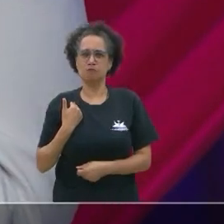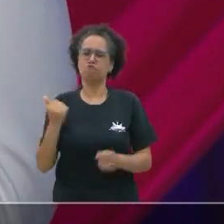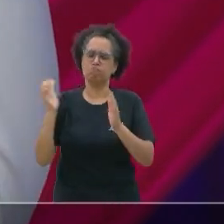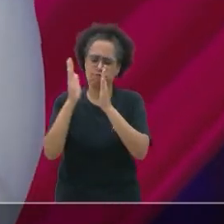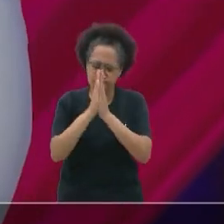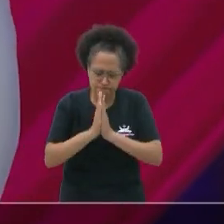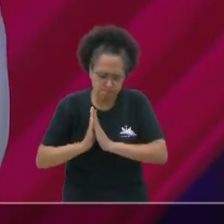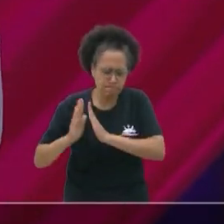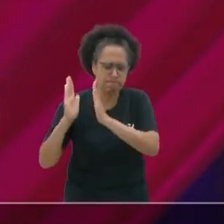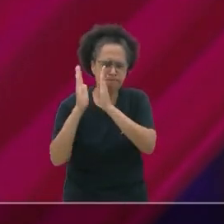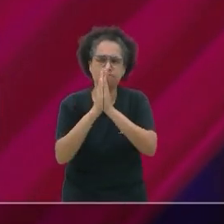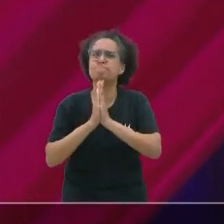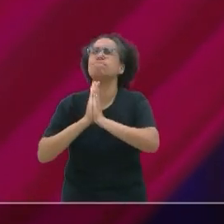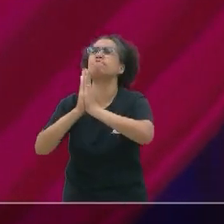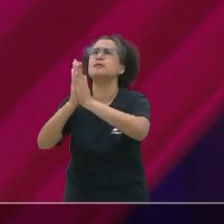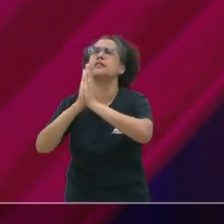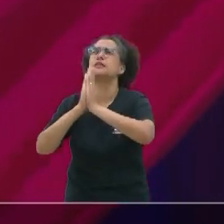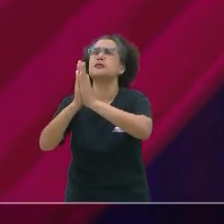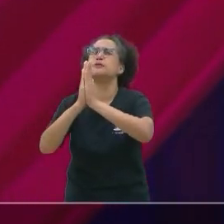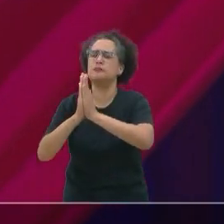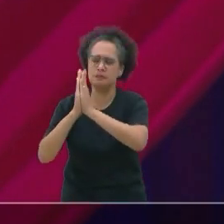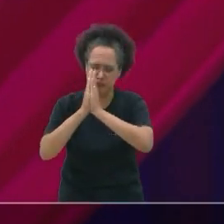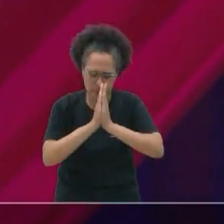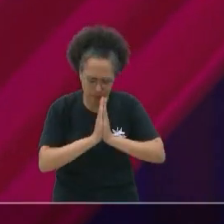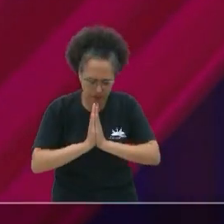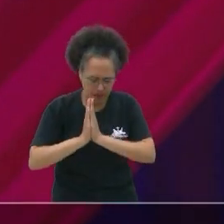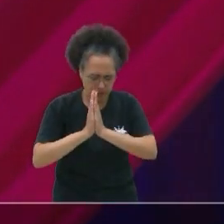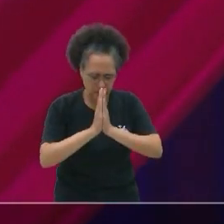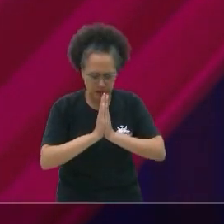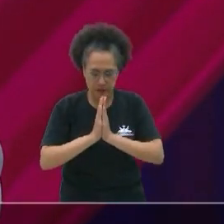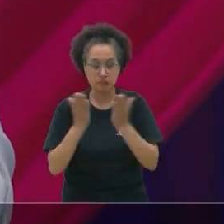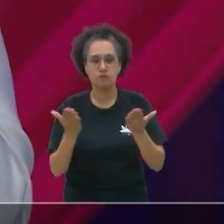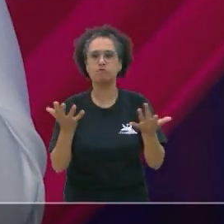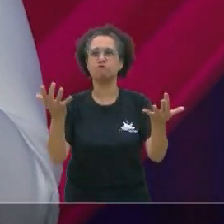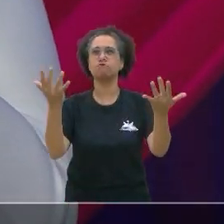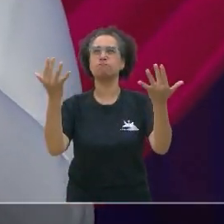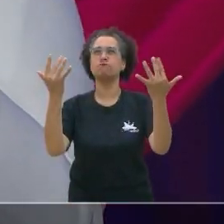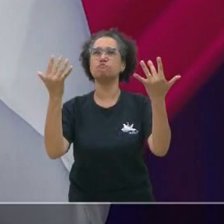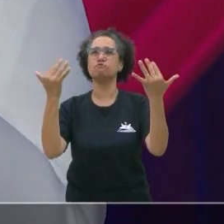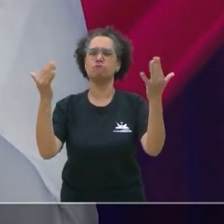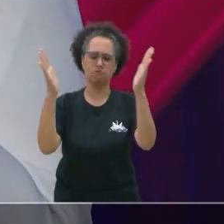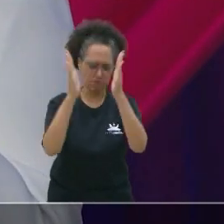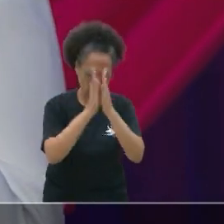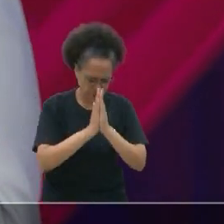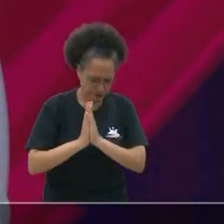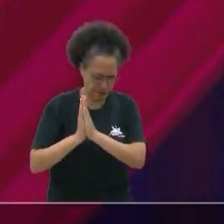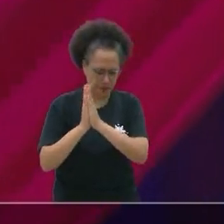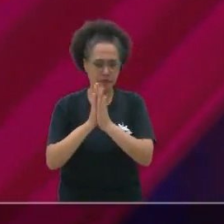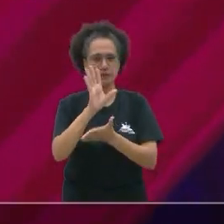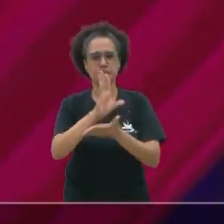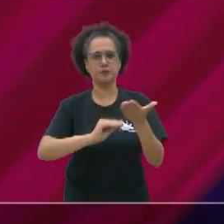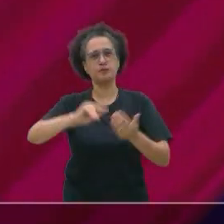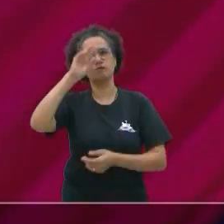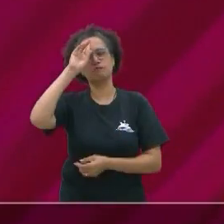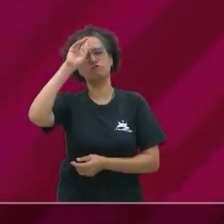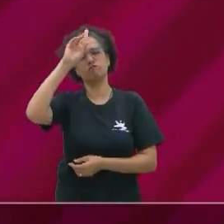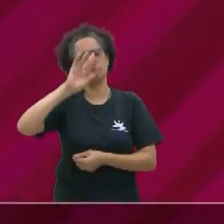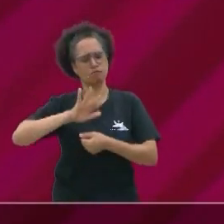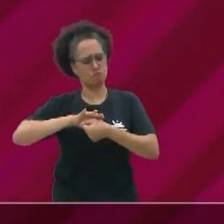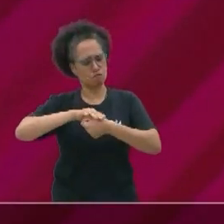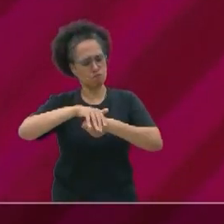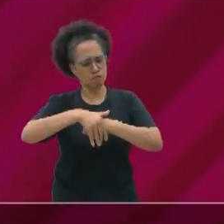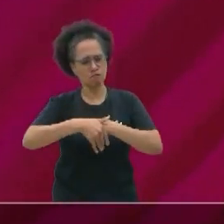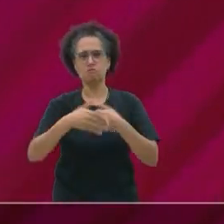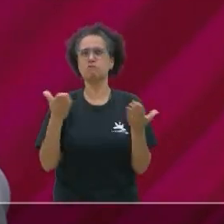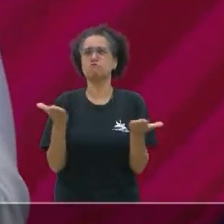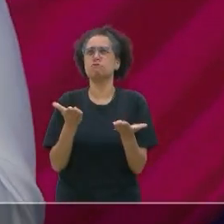pedindo, clamando, rezando. Erga seus braços e reze comigo: Senhor, nessa noite nós